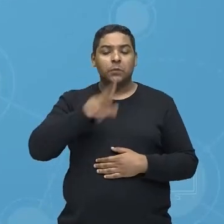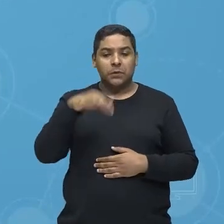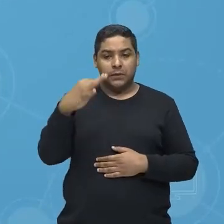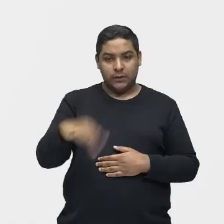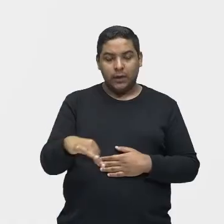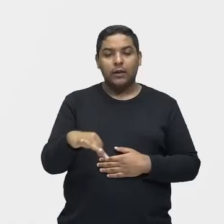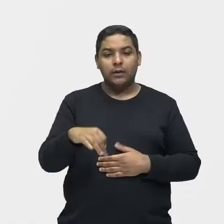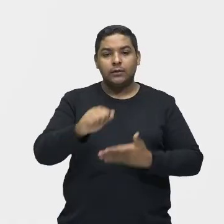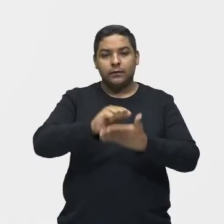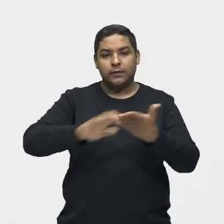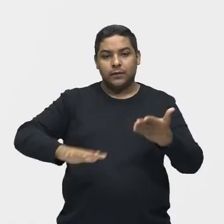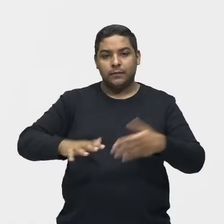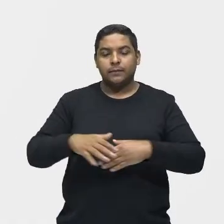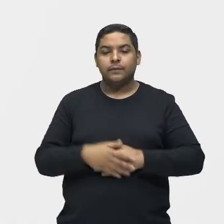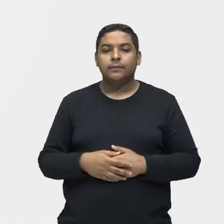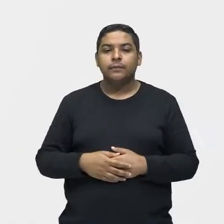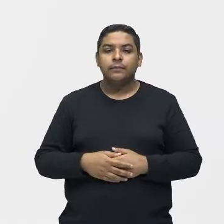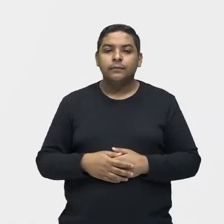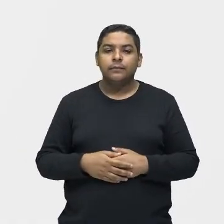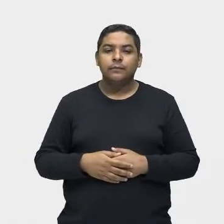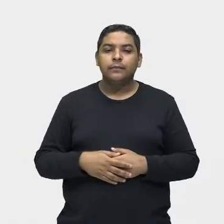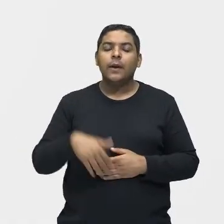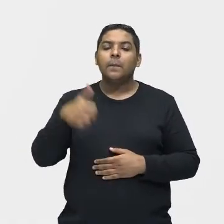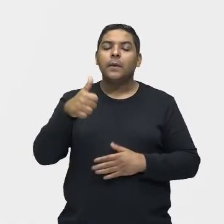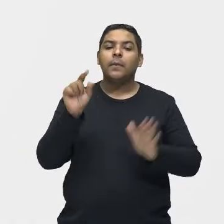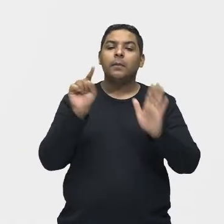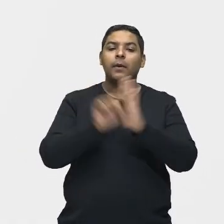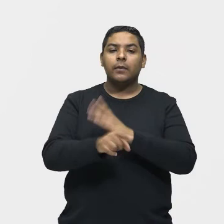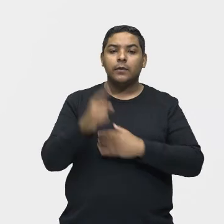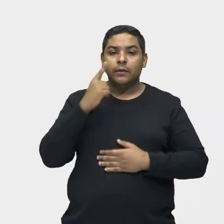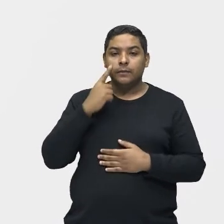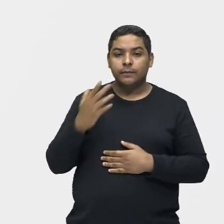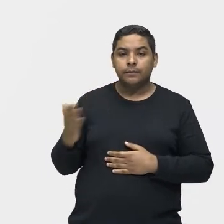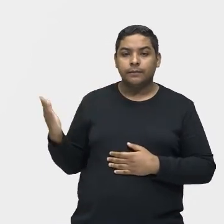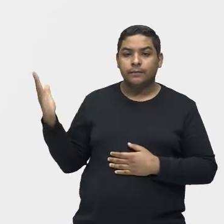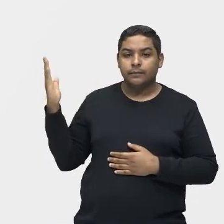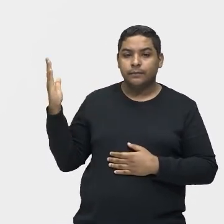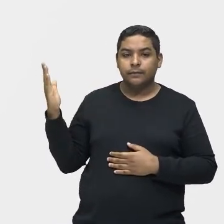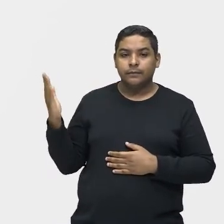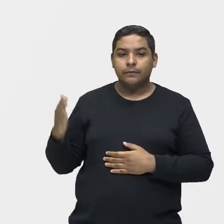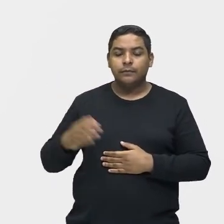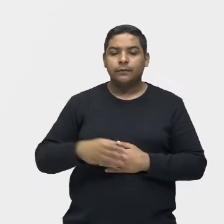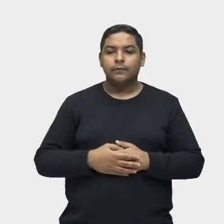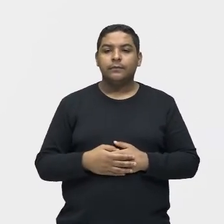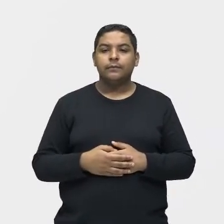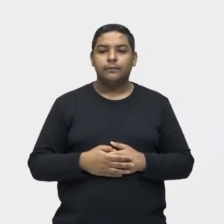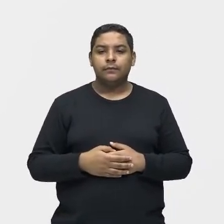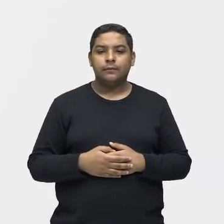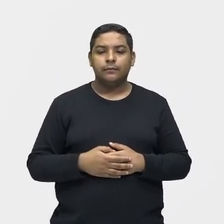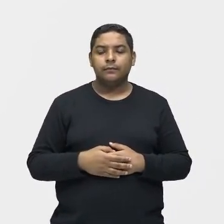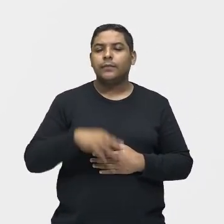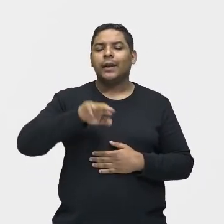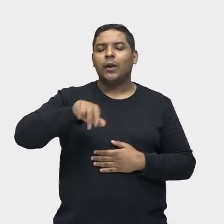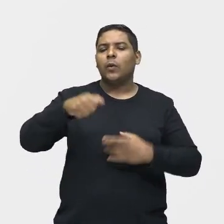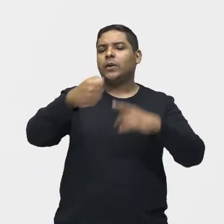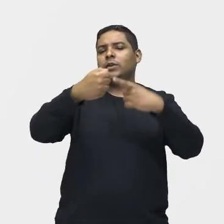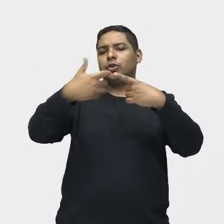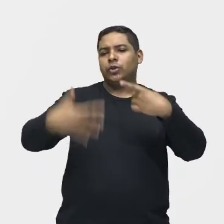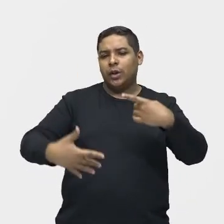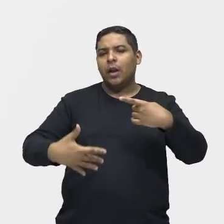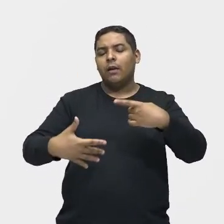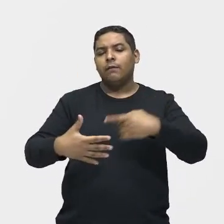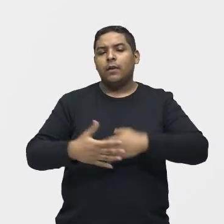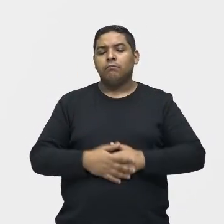Então, na primeira questão, gente, a gente verifica que dentre as afirmativas abaixo, marque aqui não descreve